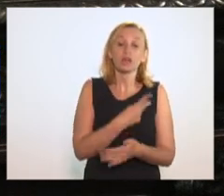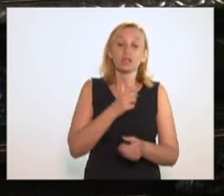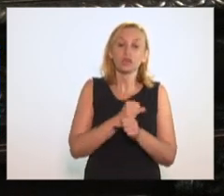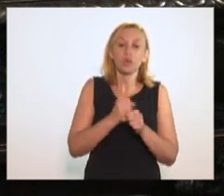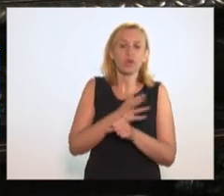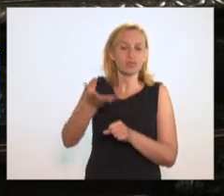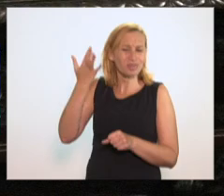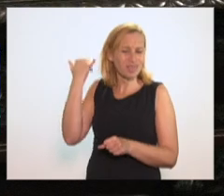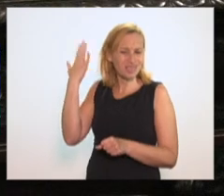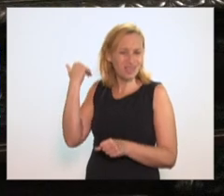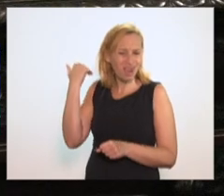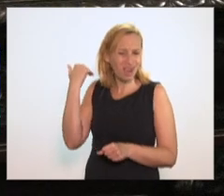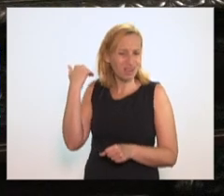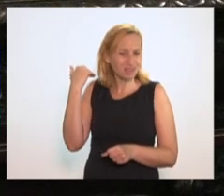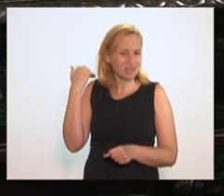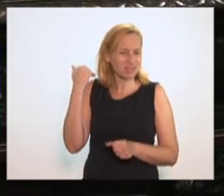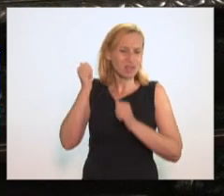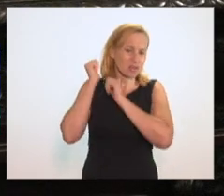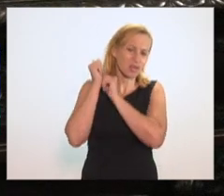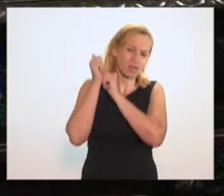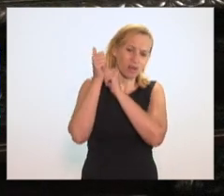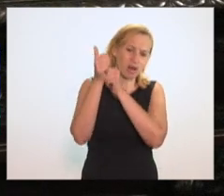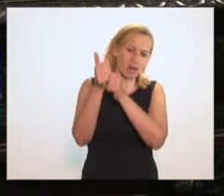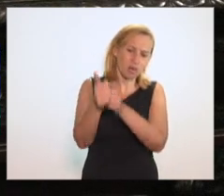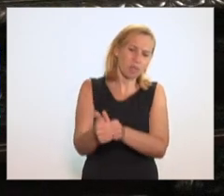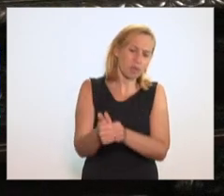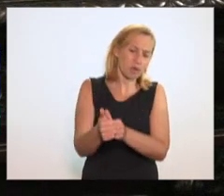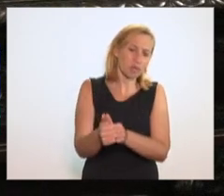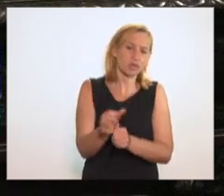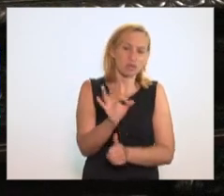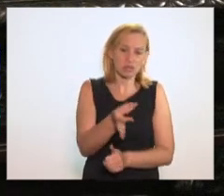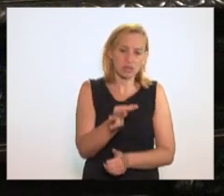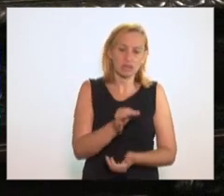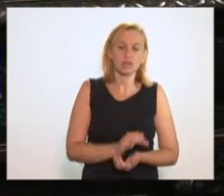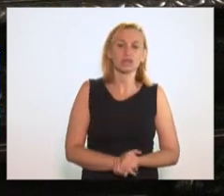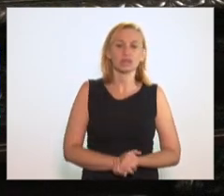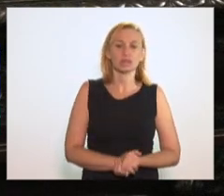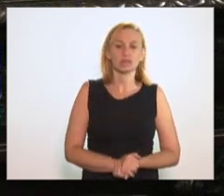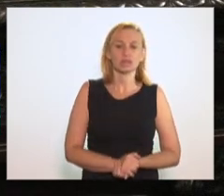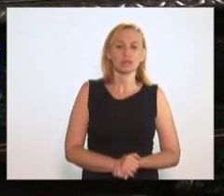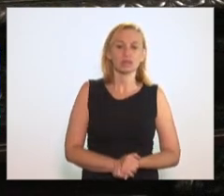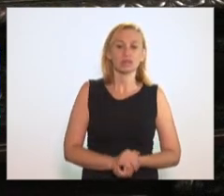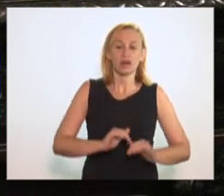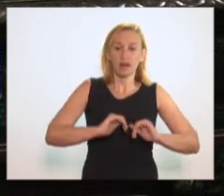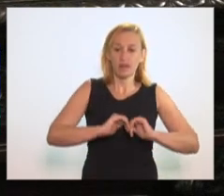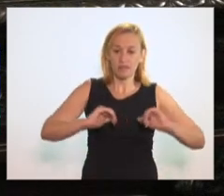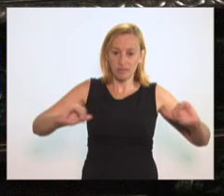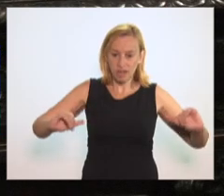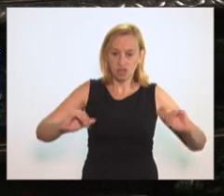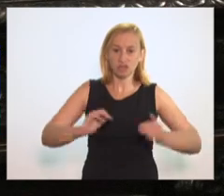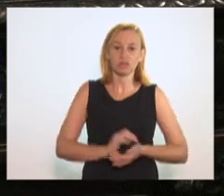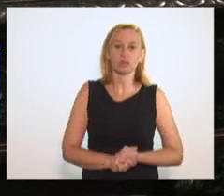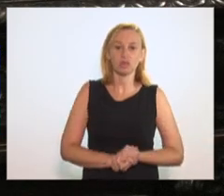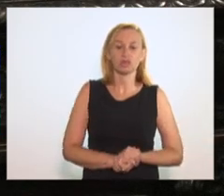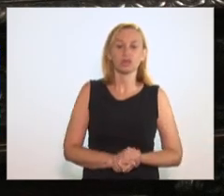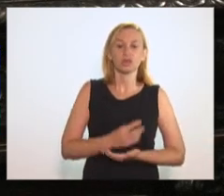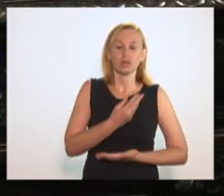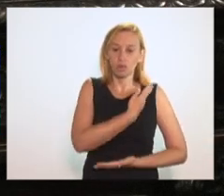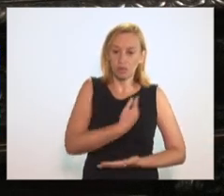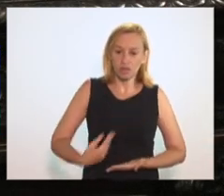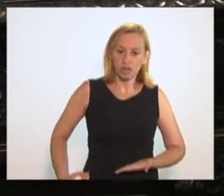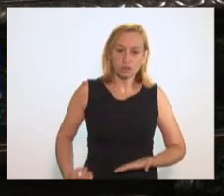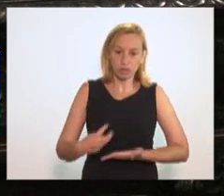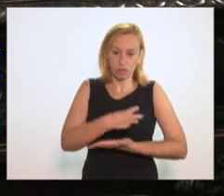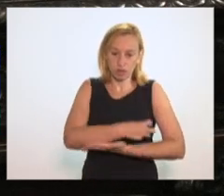passado, todo mundo acompanhou, inclusive, que culminou com o afastamento do governador